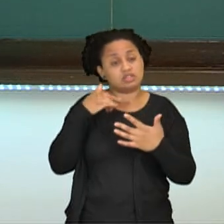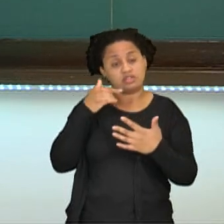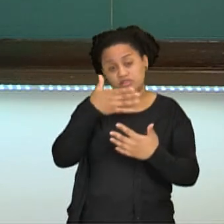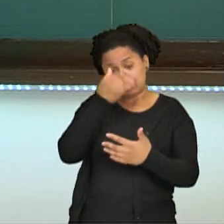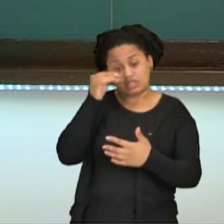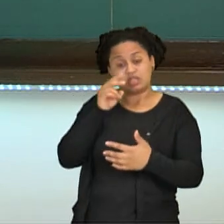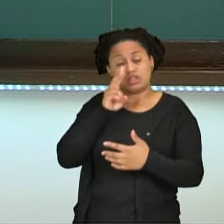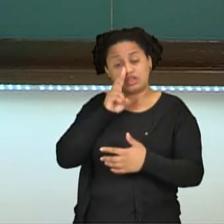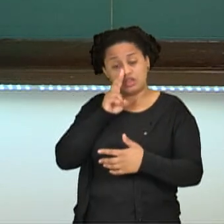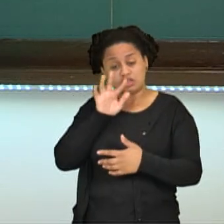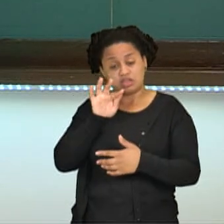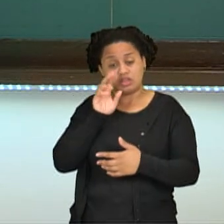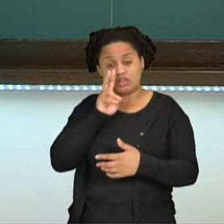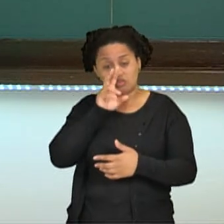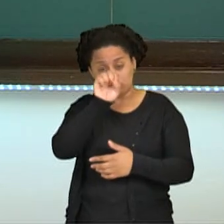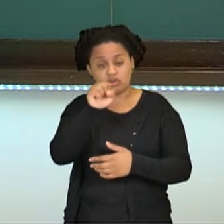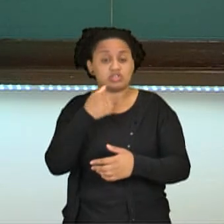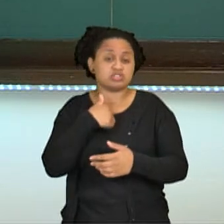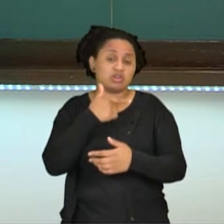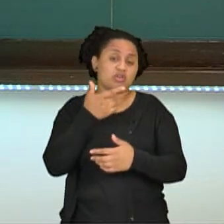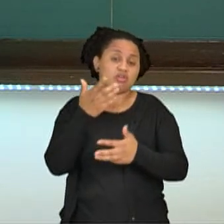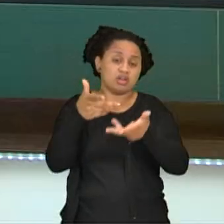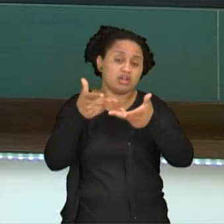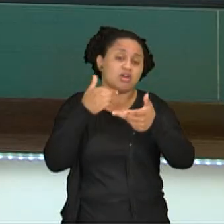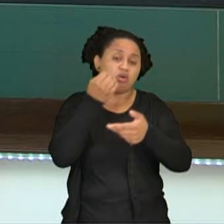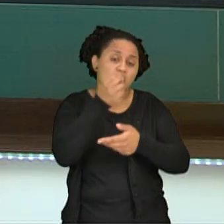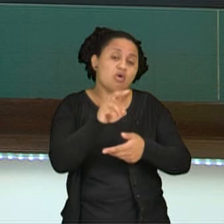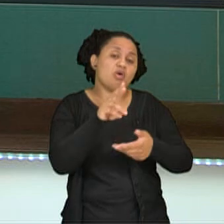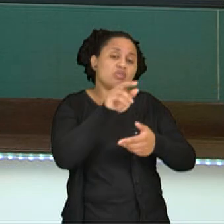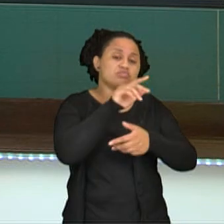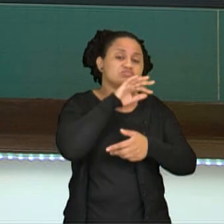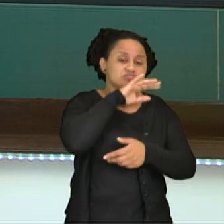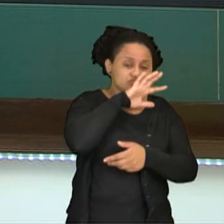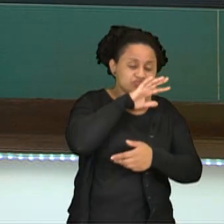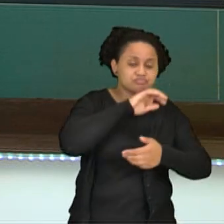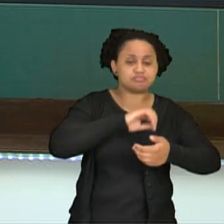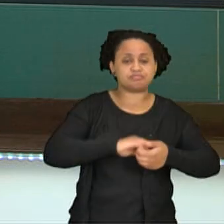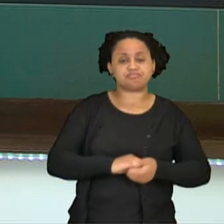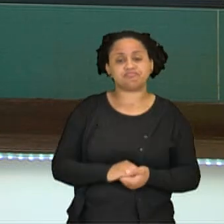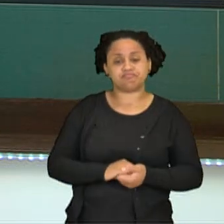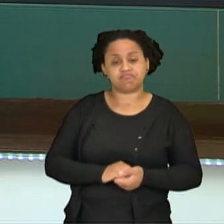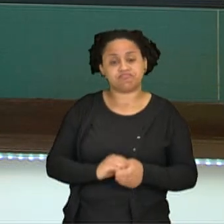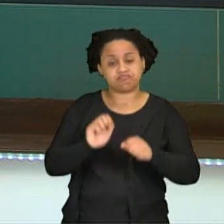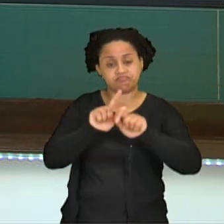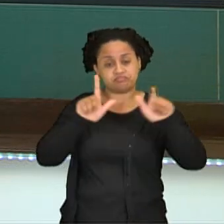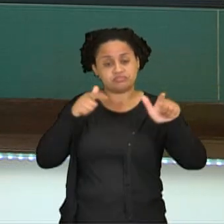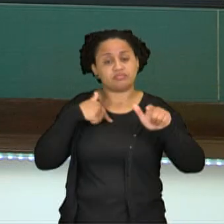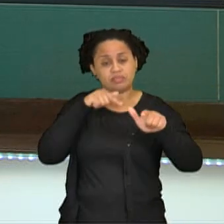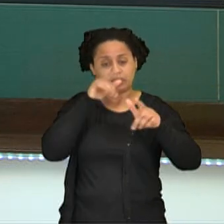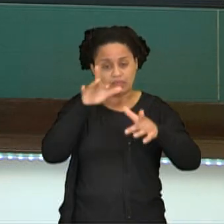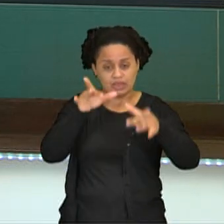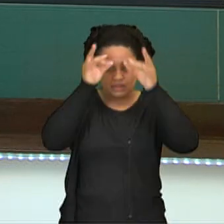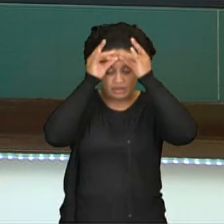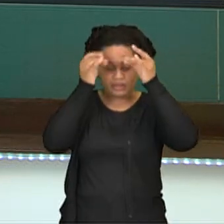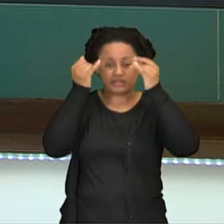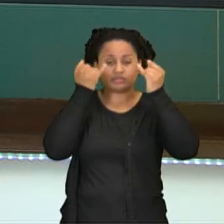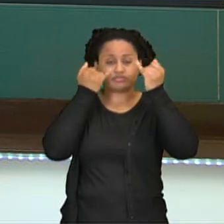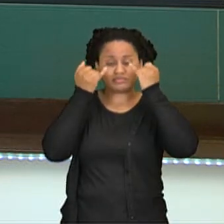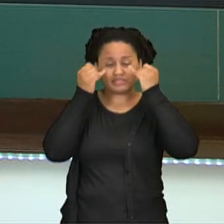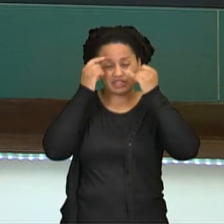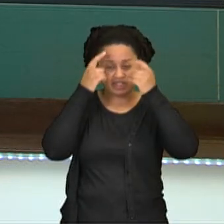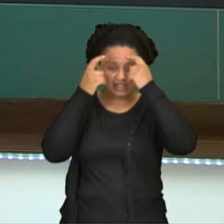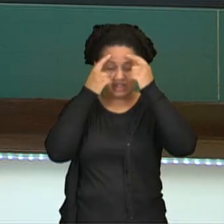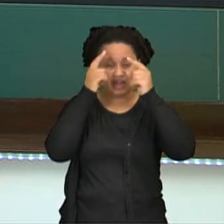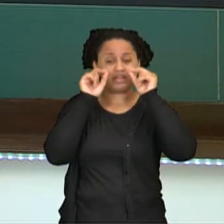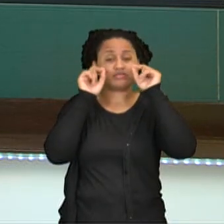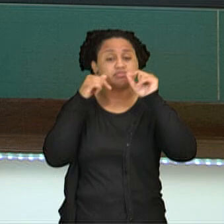ela acelera ou ela deforma. É claro, se você pegou essa ideia, não pode esquecer que a força ela é